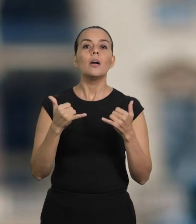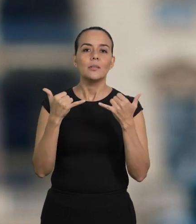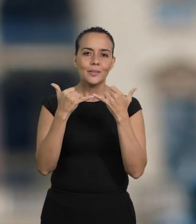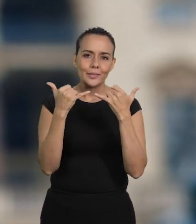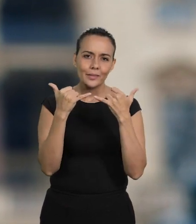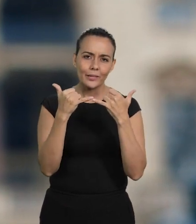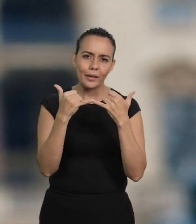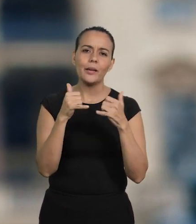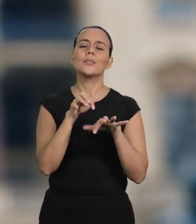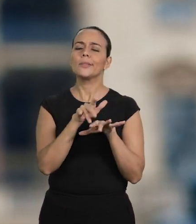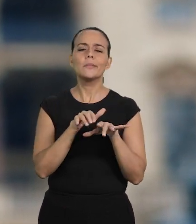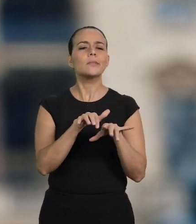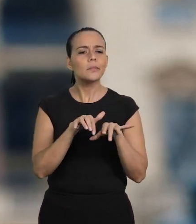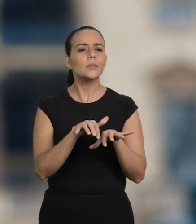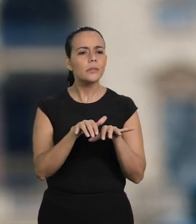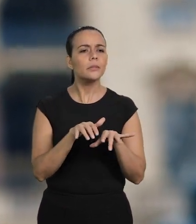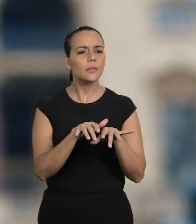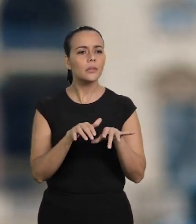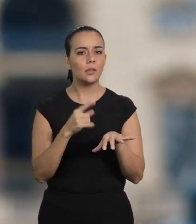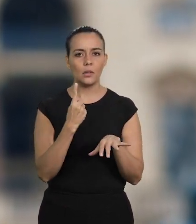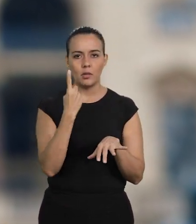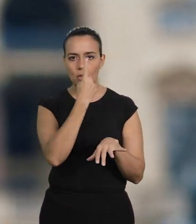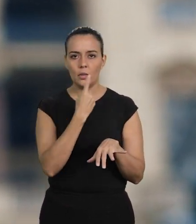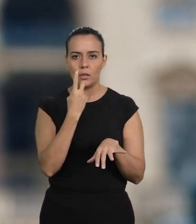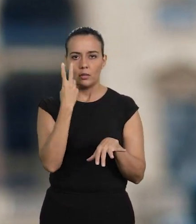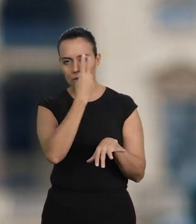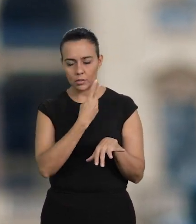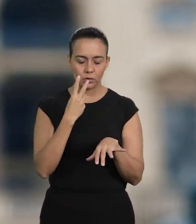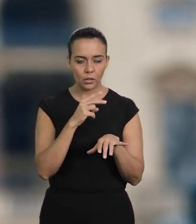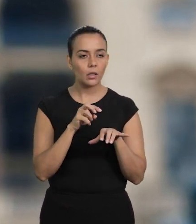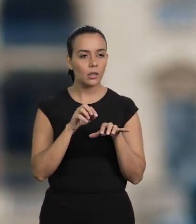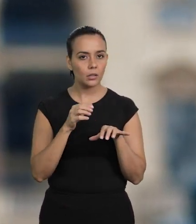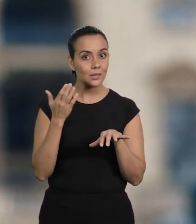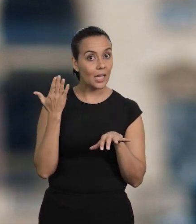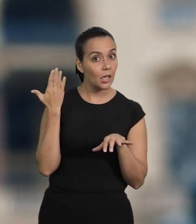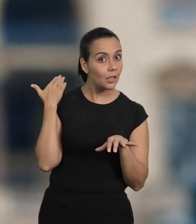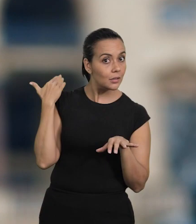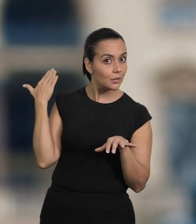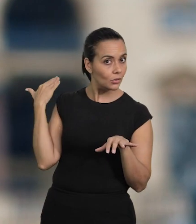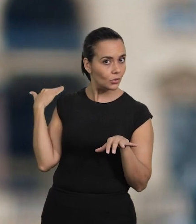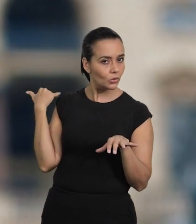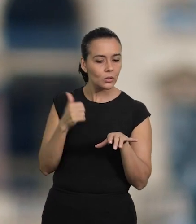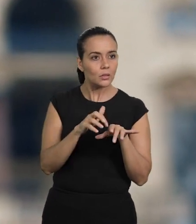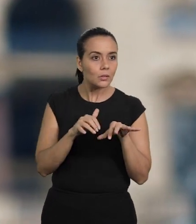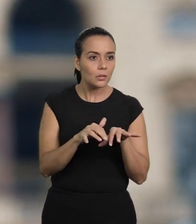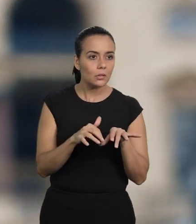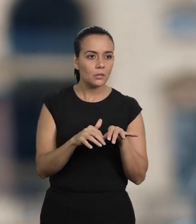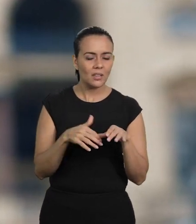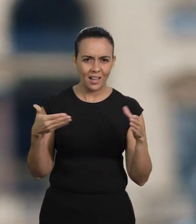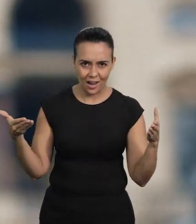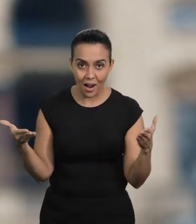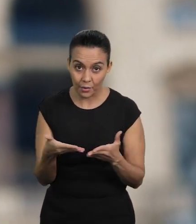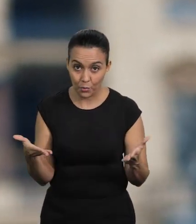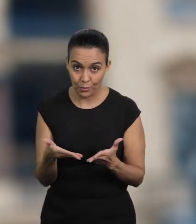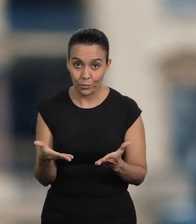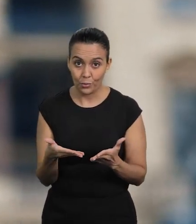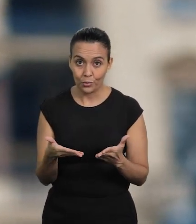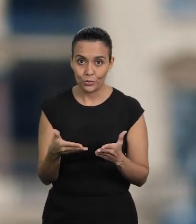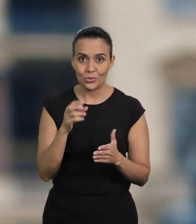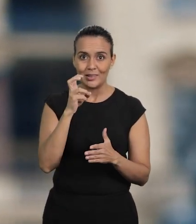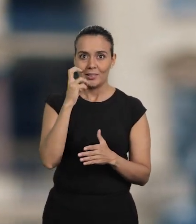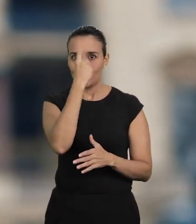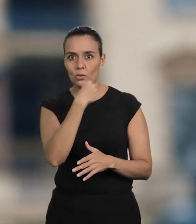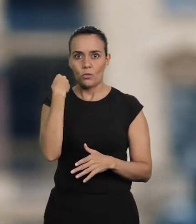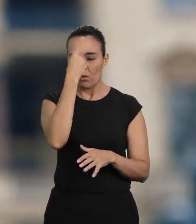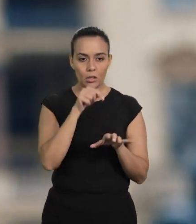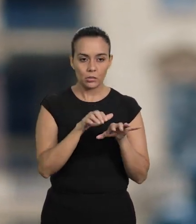Então, de, 1, 2 horas que você ficava antes, você passa a ficar 5 horas, né, nas redes sociais. O